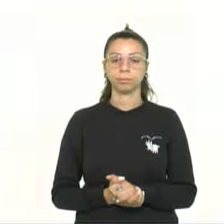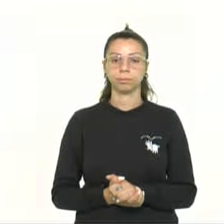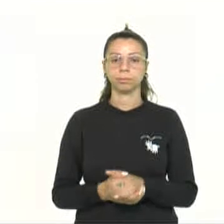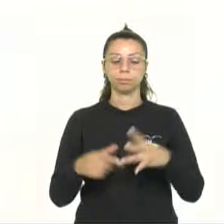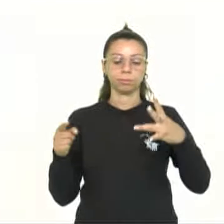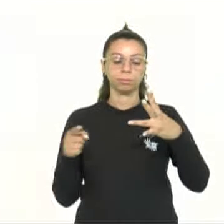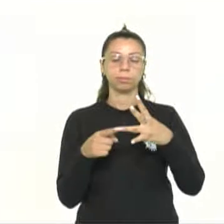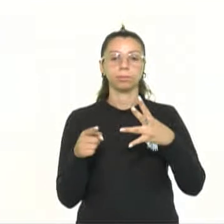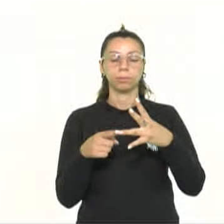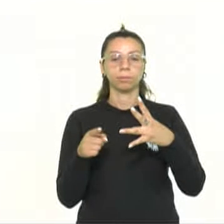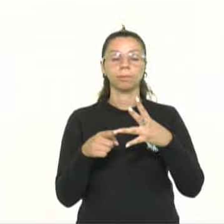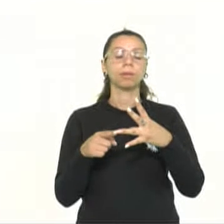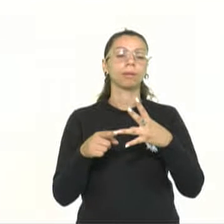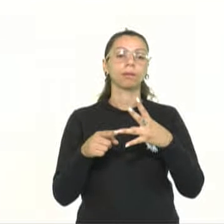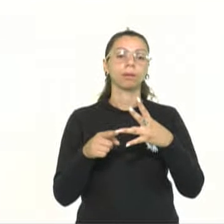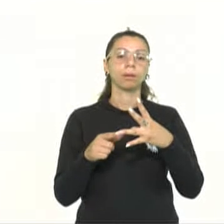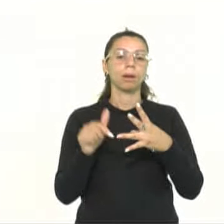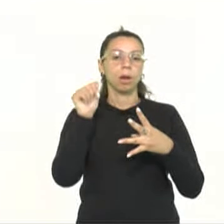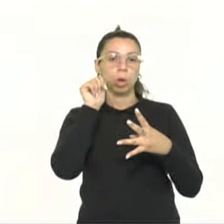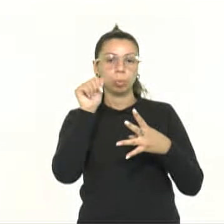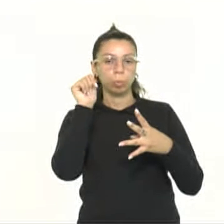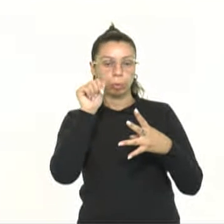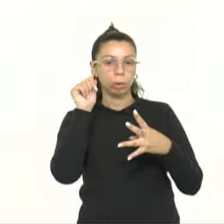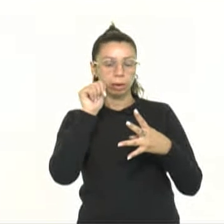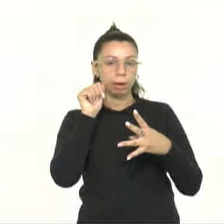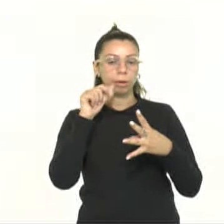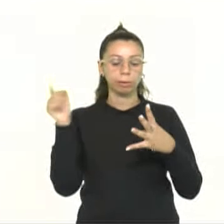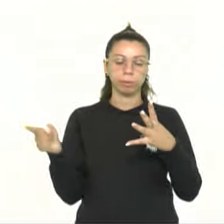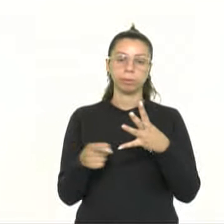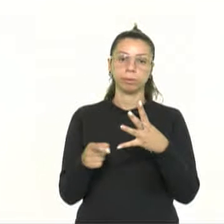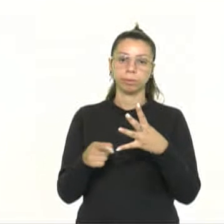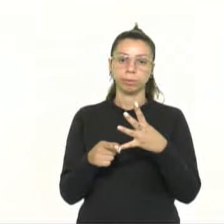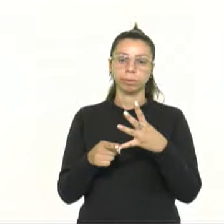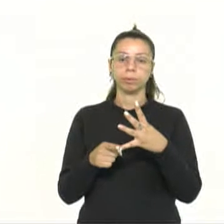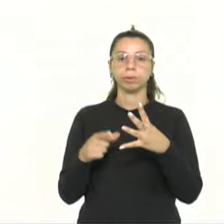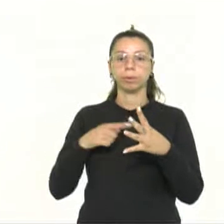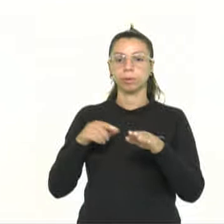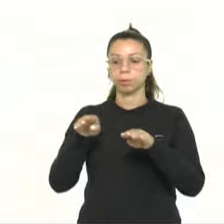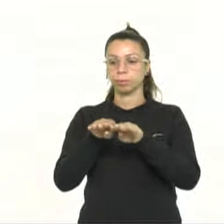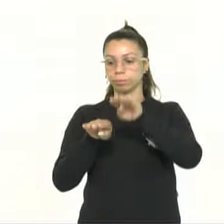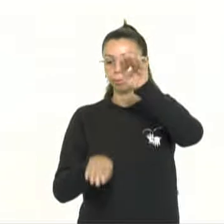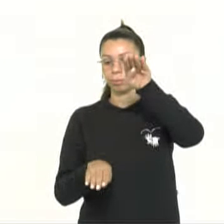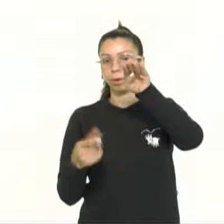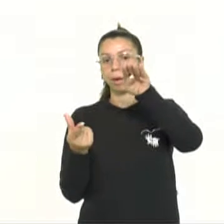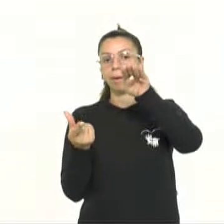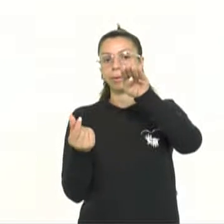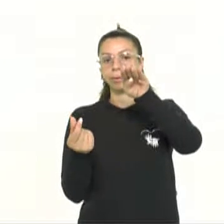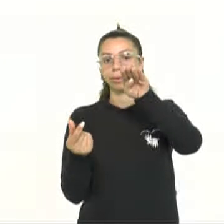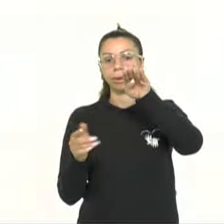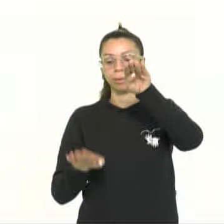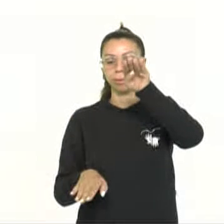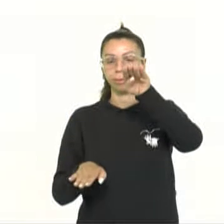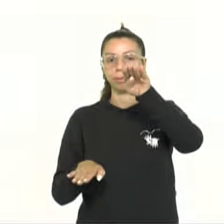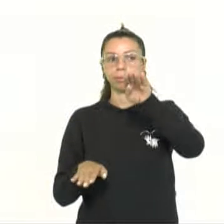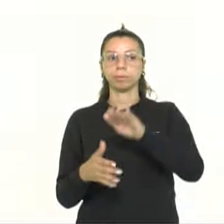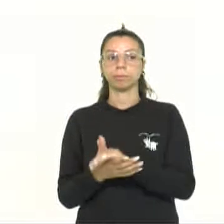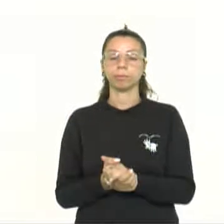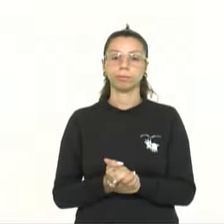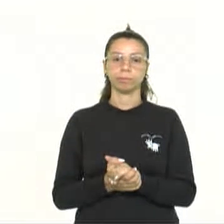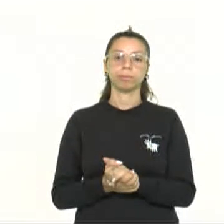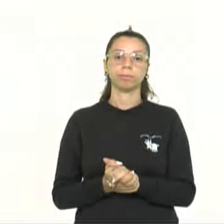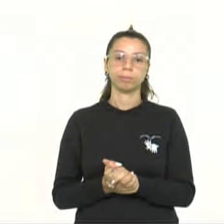el elitismo, sistema que favorece um grupo selecto. Aqui se refere à